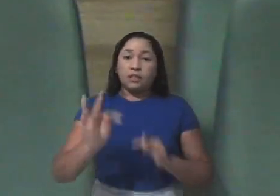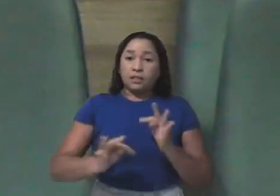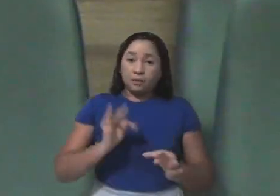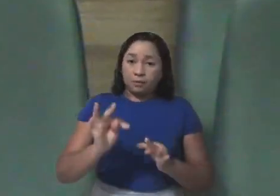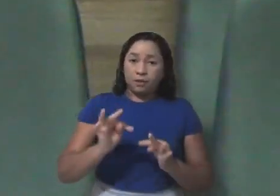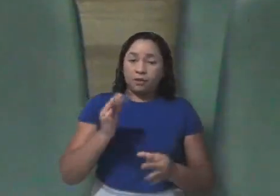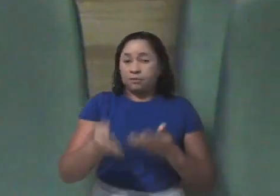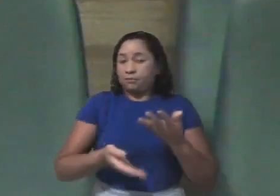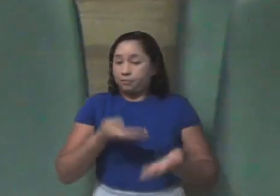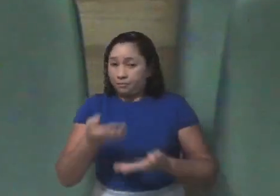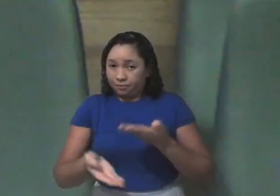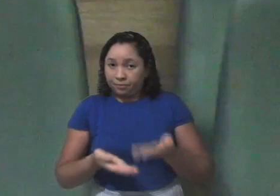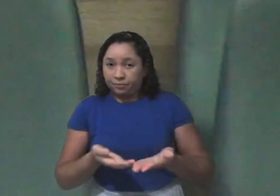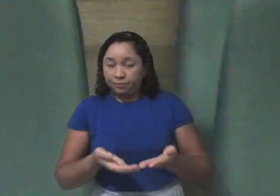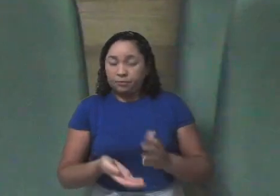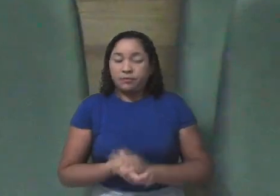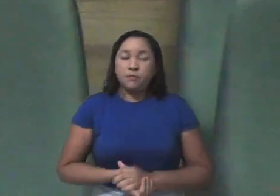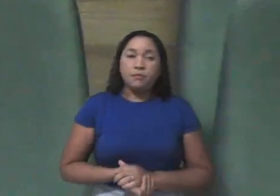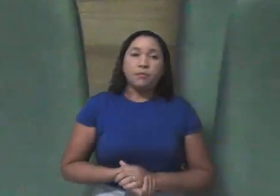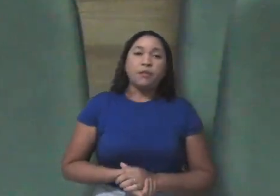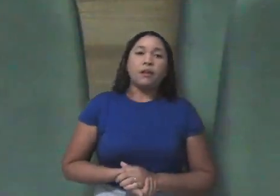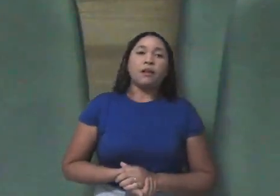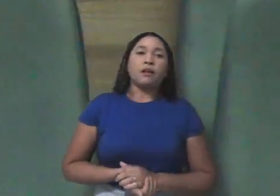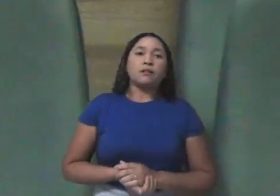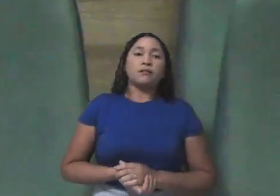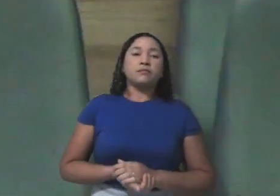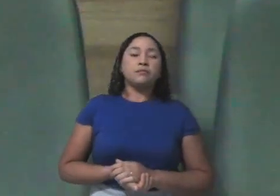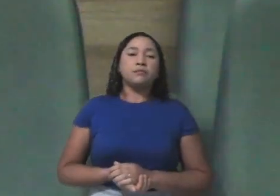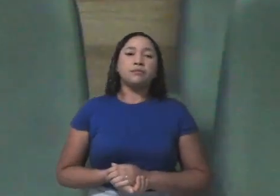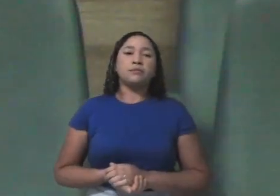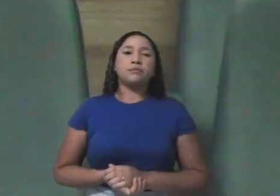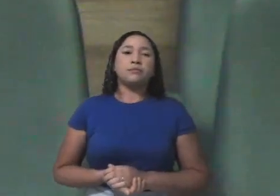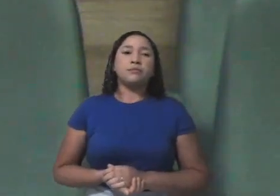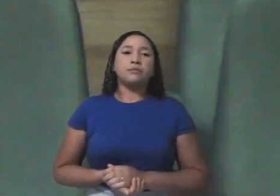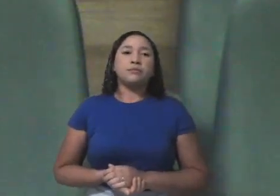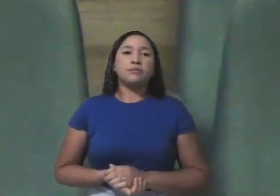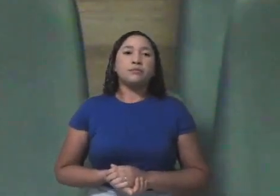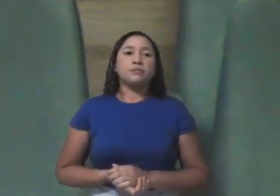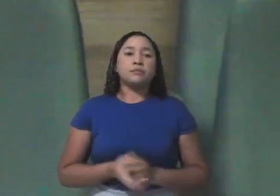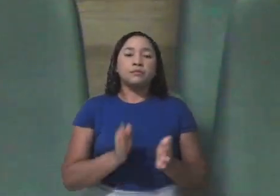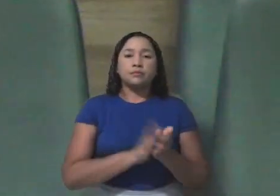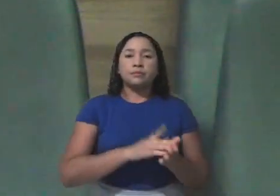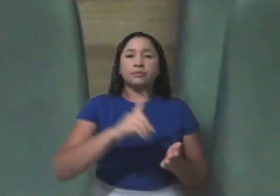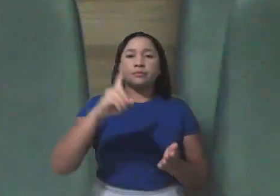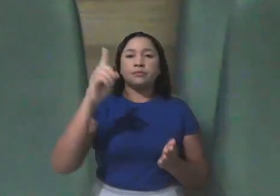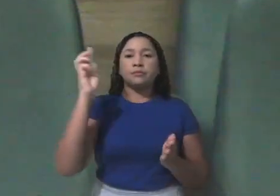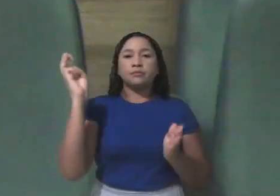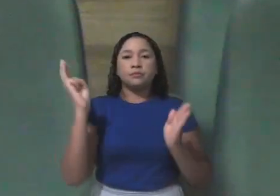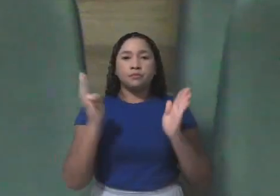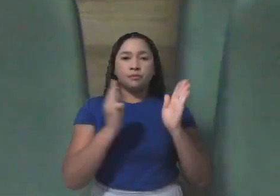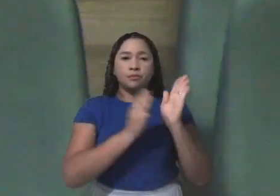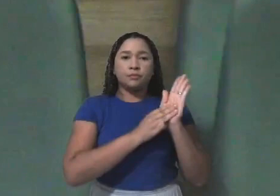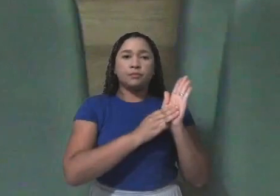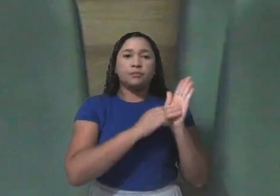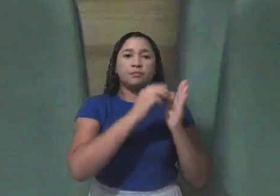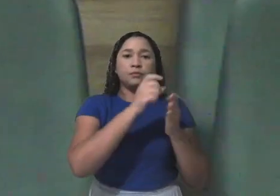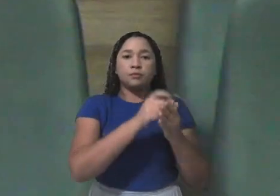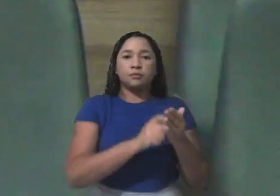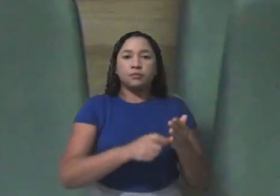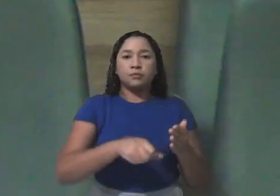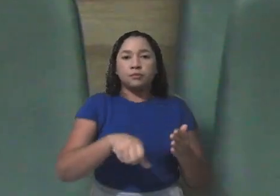para purgar o pecado do povo. Daniel 9 e 25, por gentileza, meu